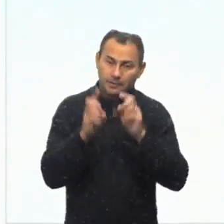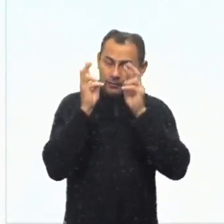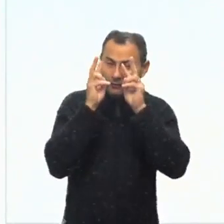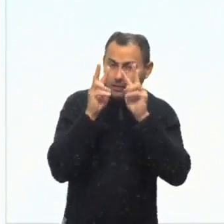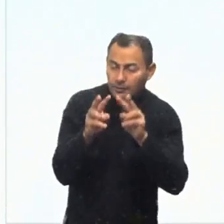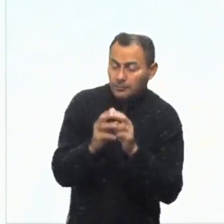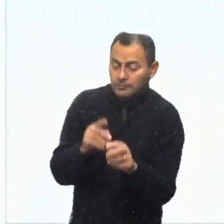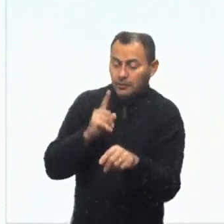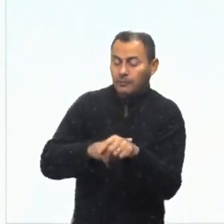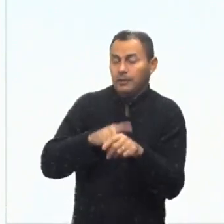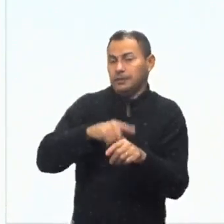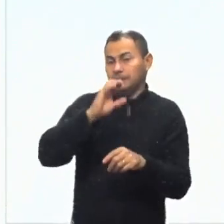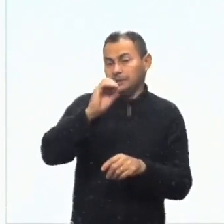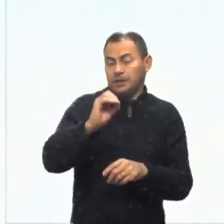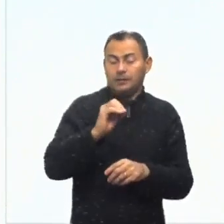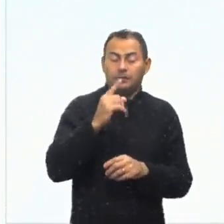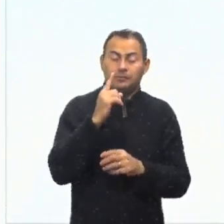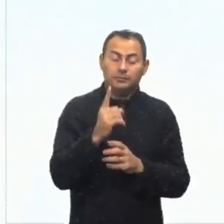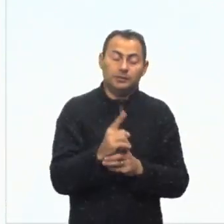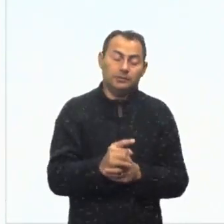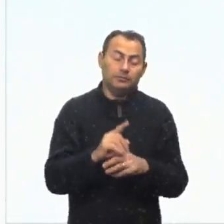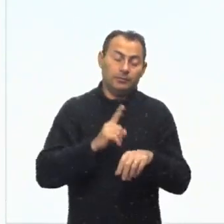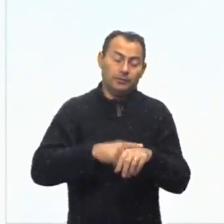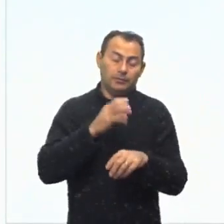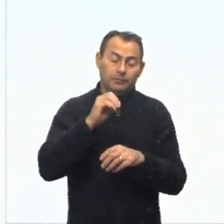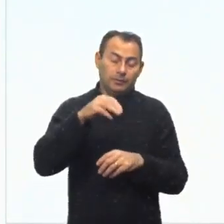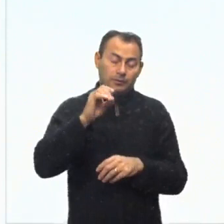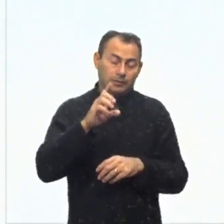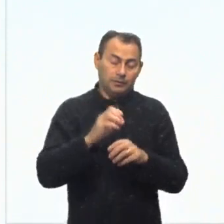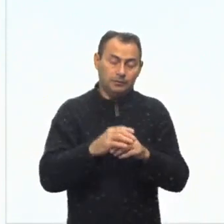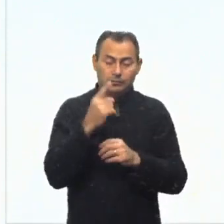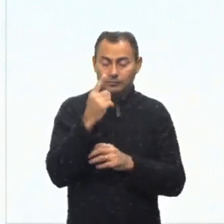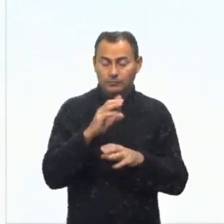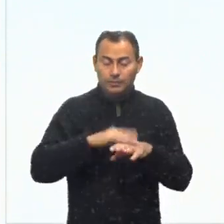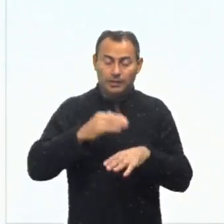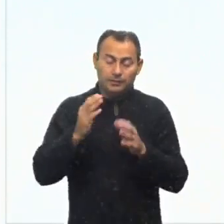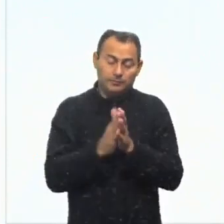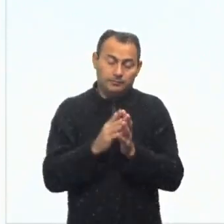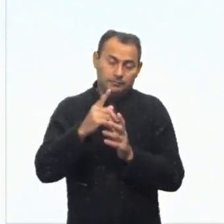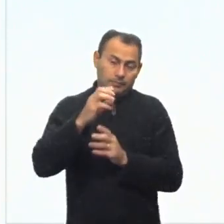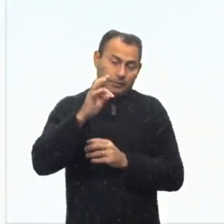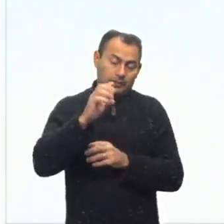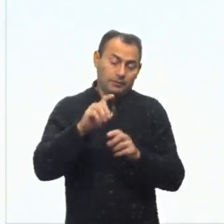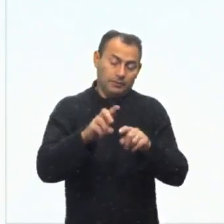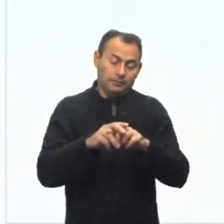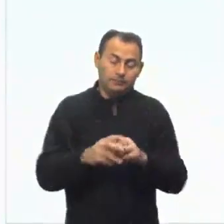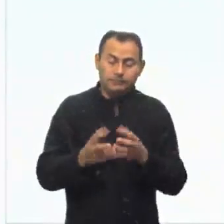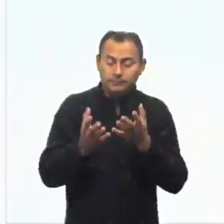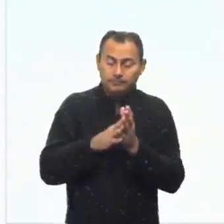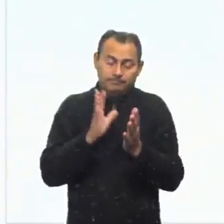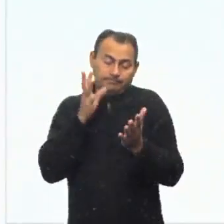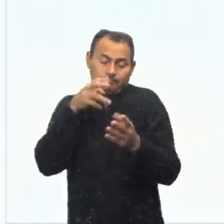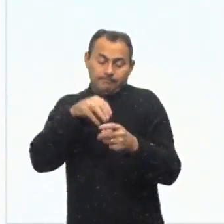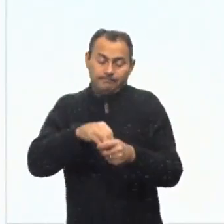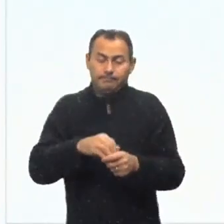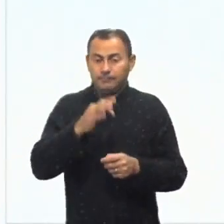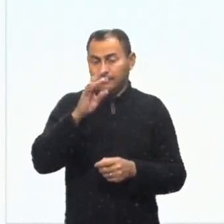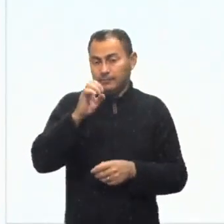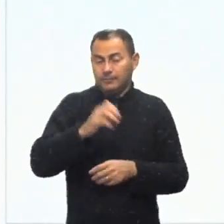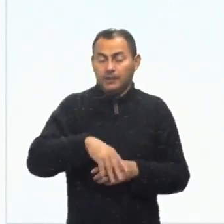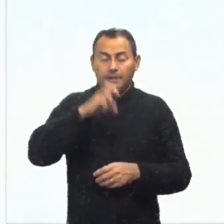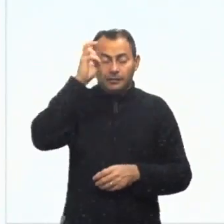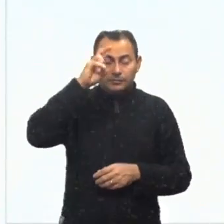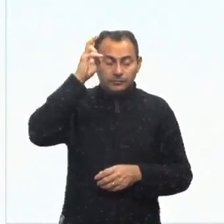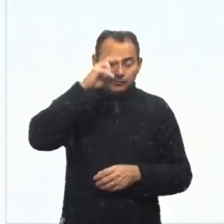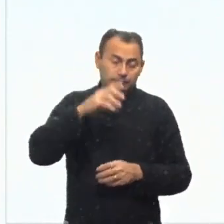lá momentos 0 e momentos modulado aqui com a amplitude máxima da portadora. Agora, em frequência, você lembra